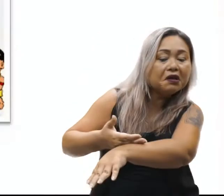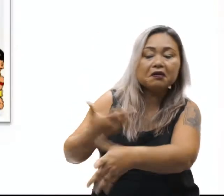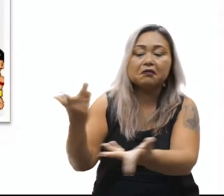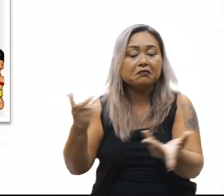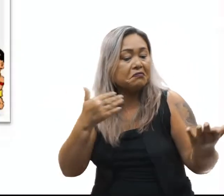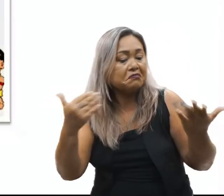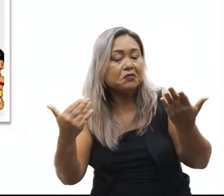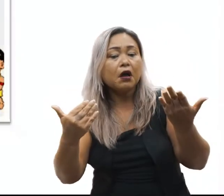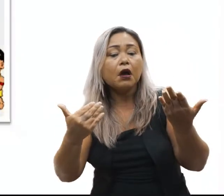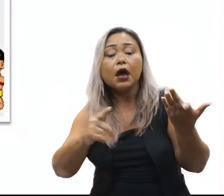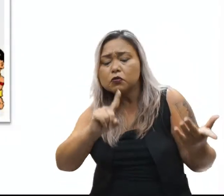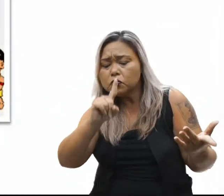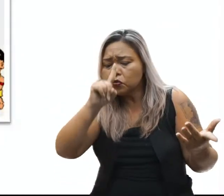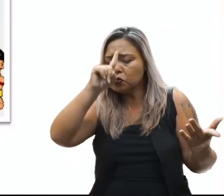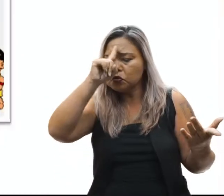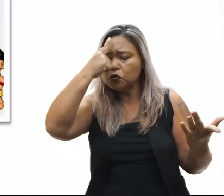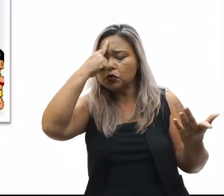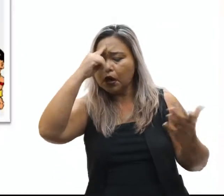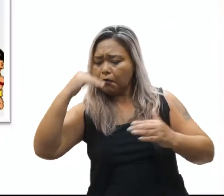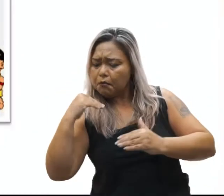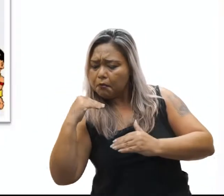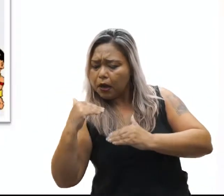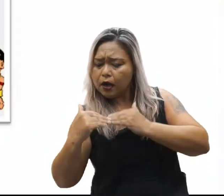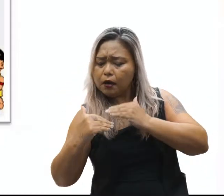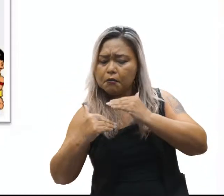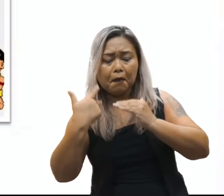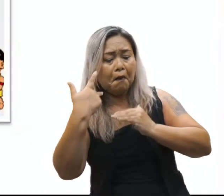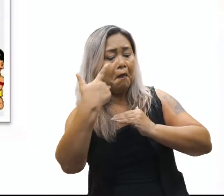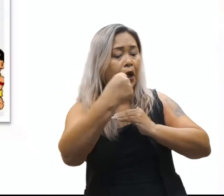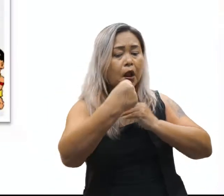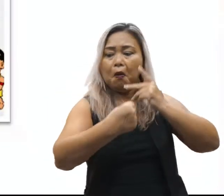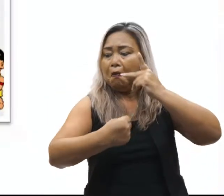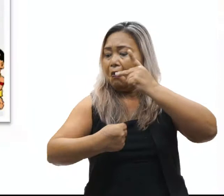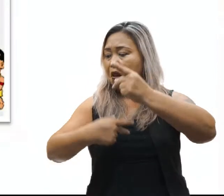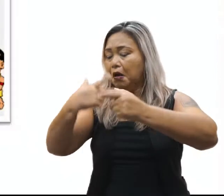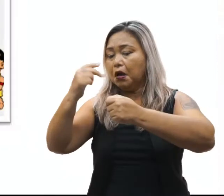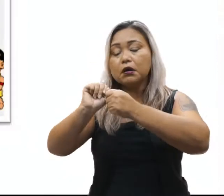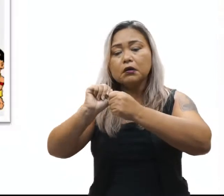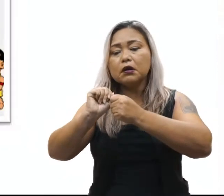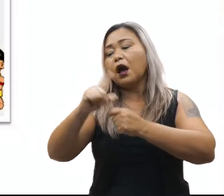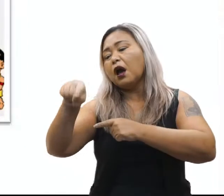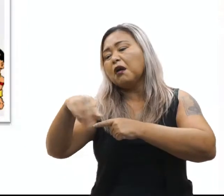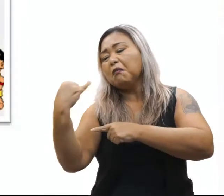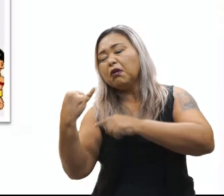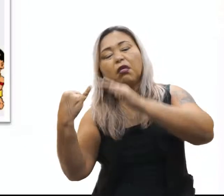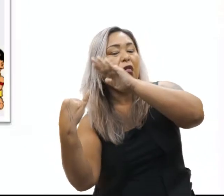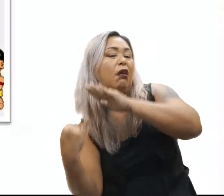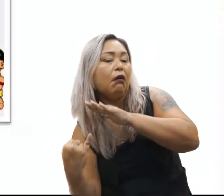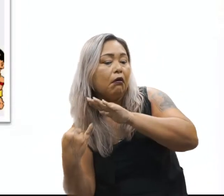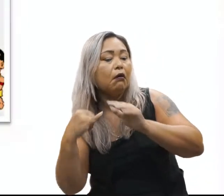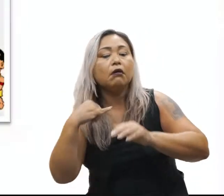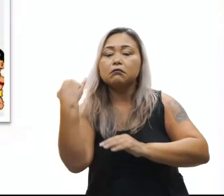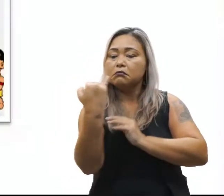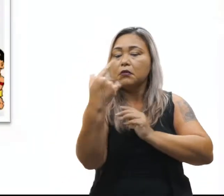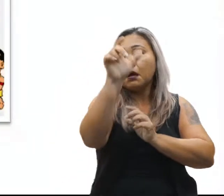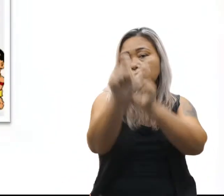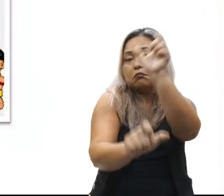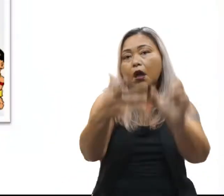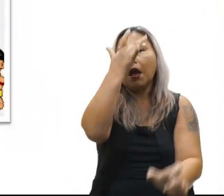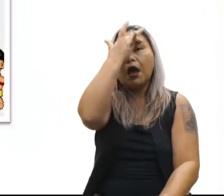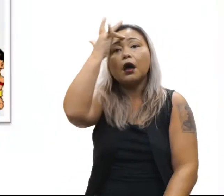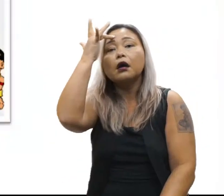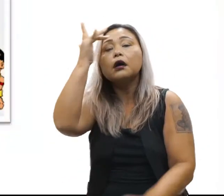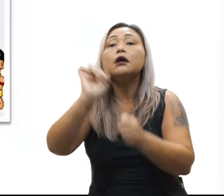gente criou uma certa hierarquia de pessoas e de importância destas pessoas. E o direito humano, ele